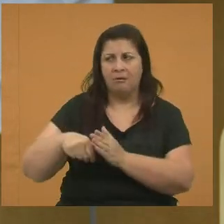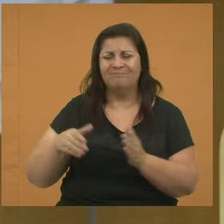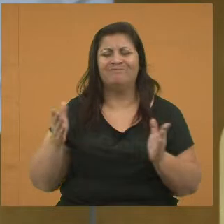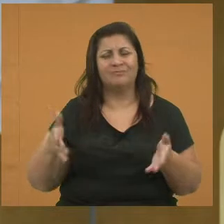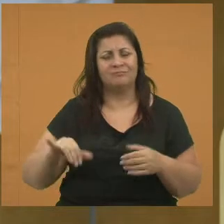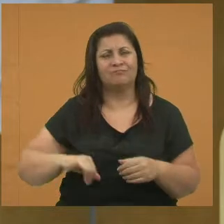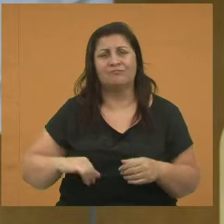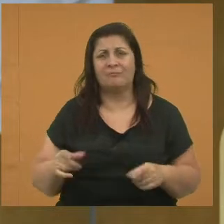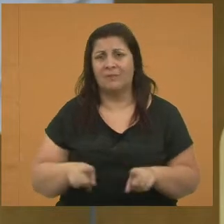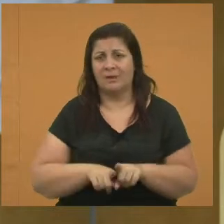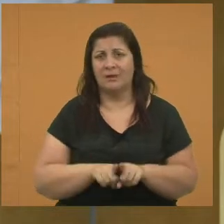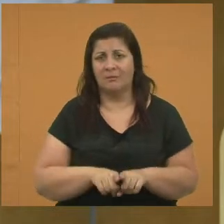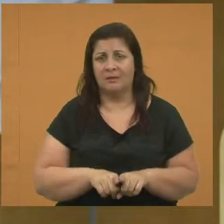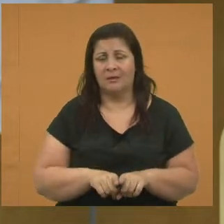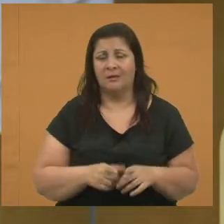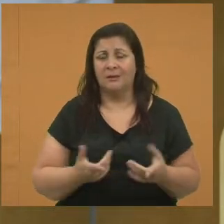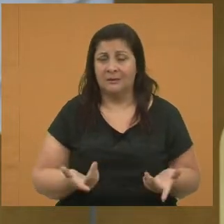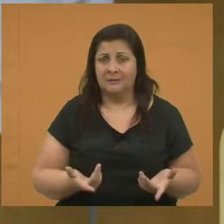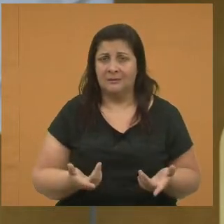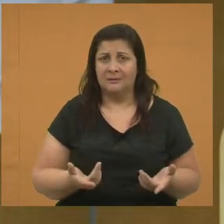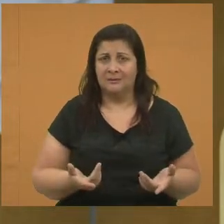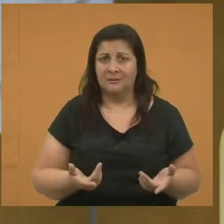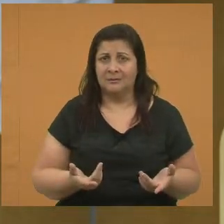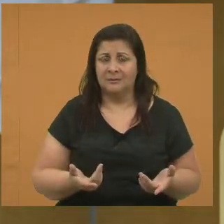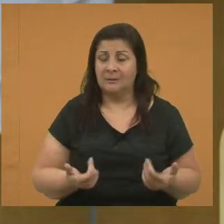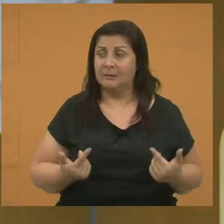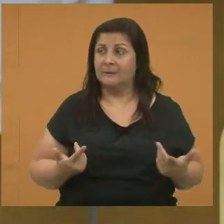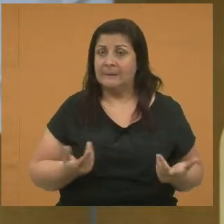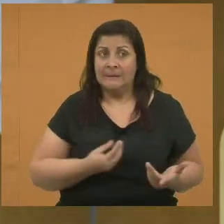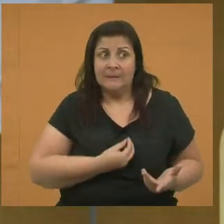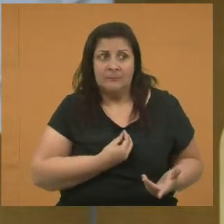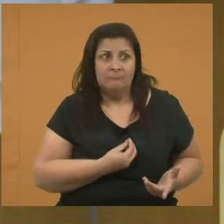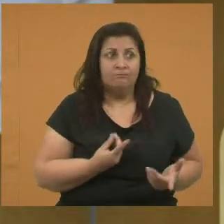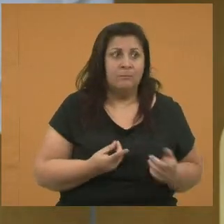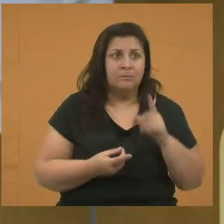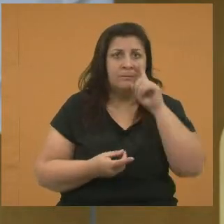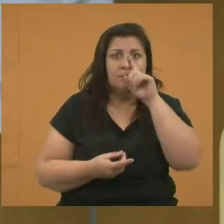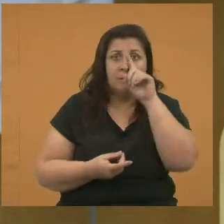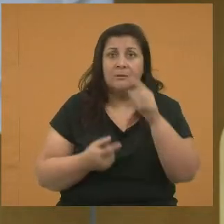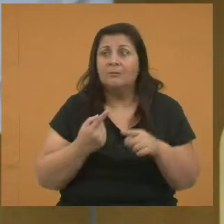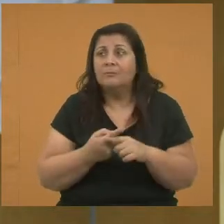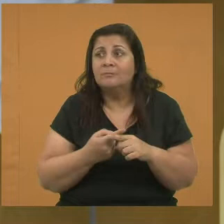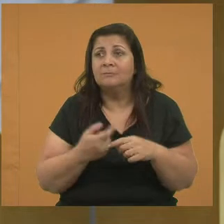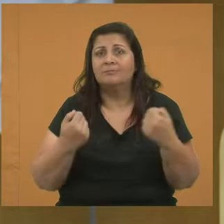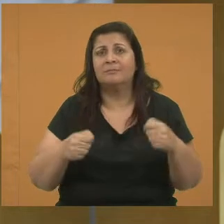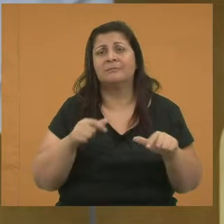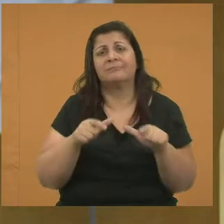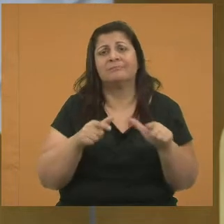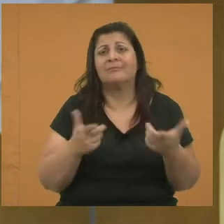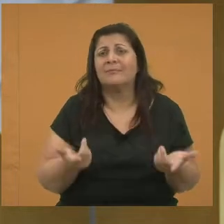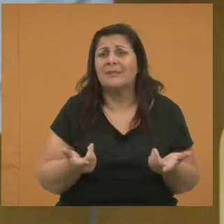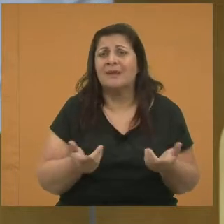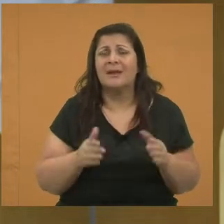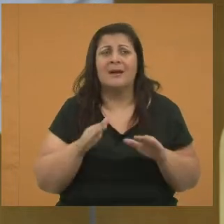não passou? Então, a gente arrisca a nossa própria vida e, às vezes, a troco de